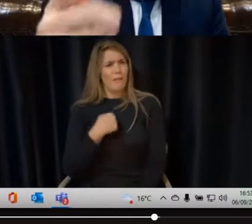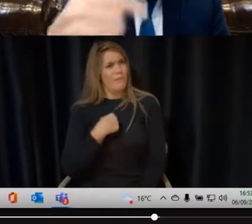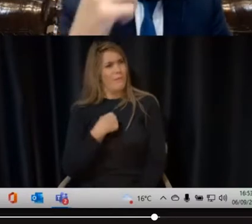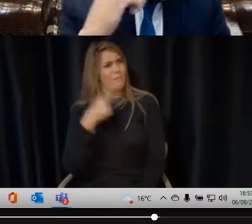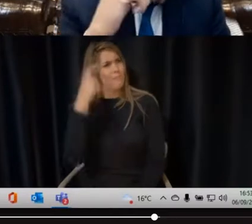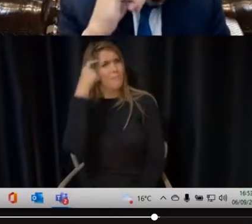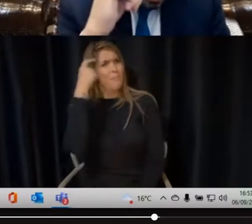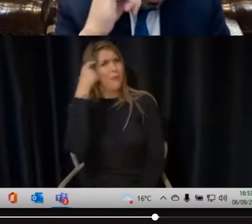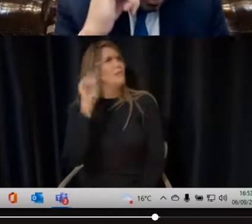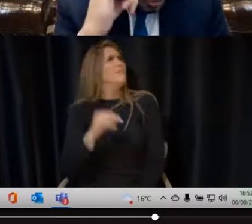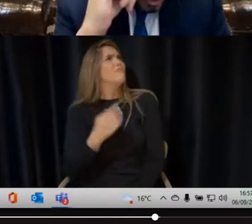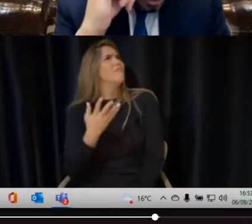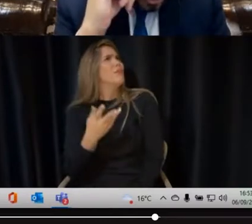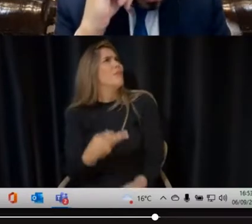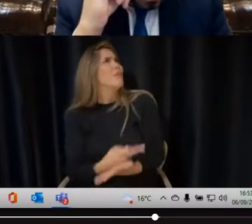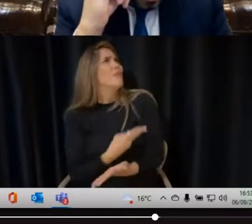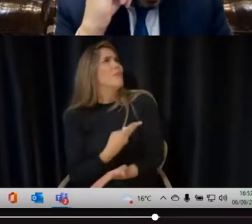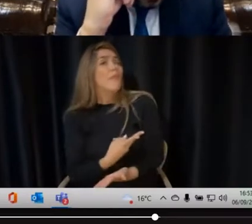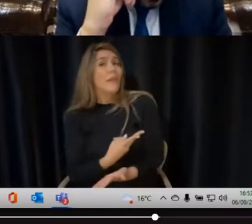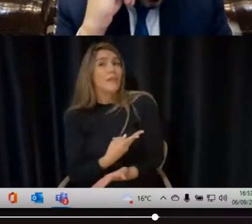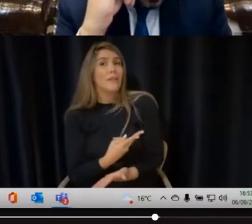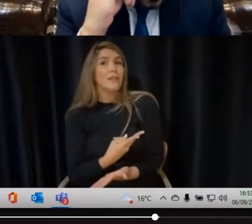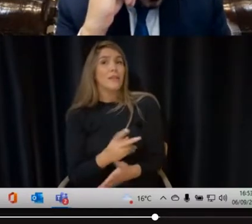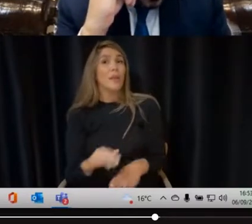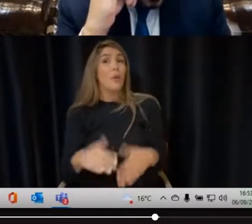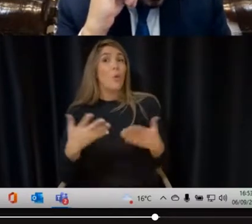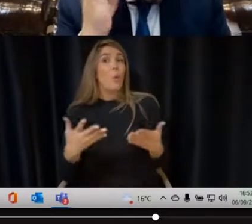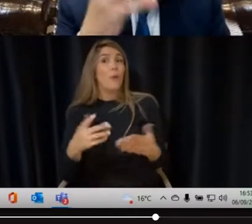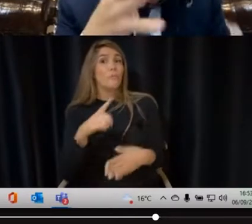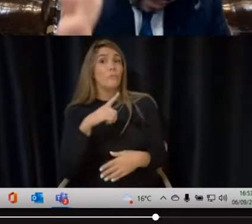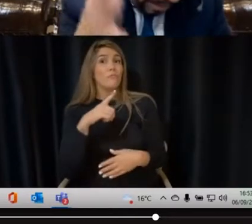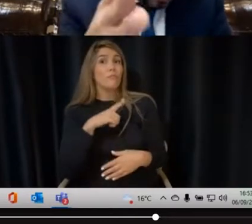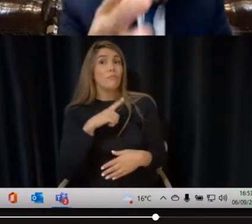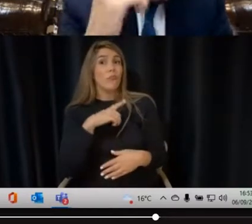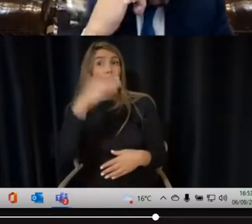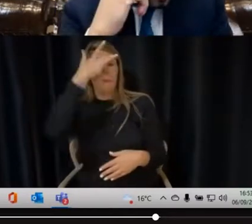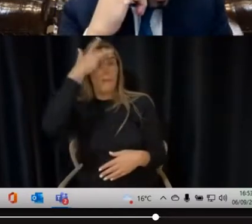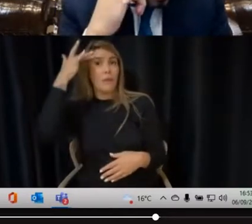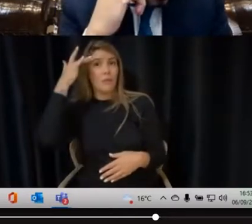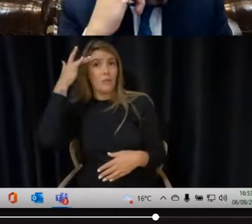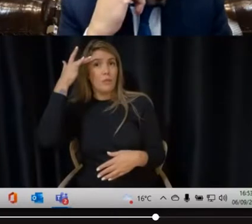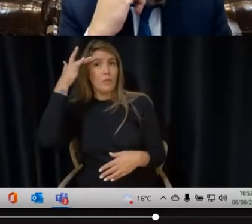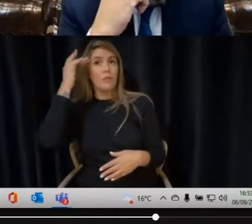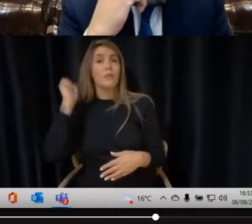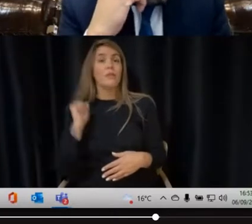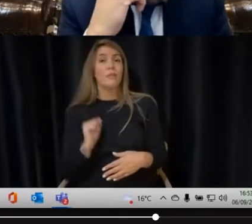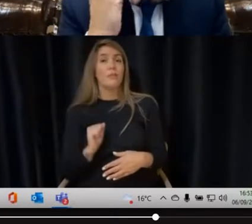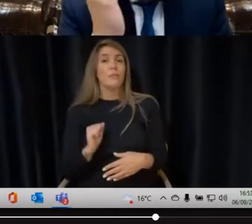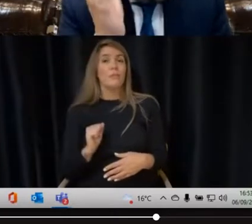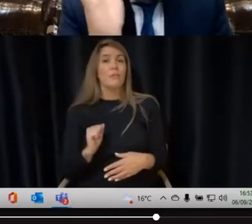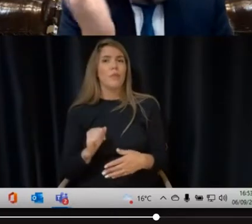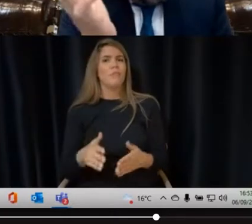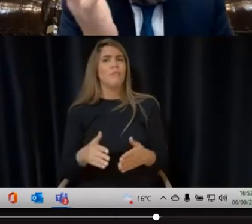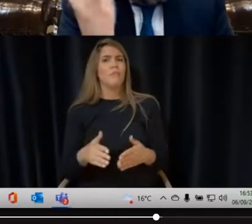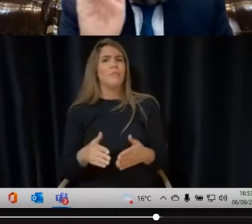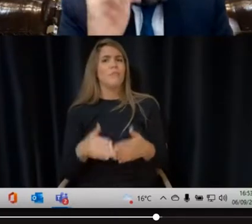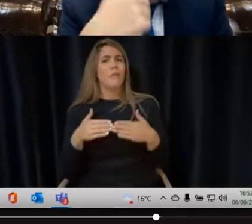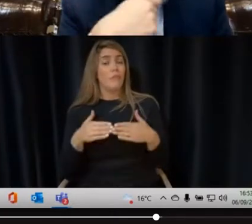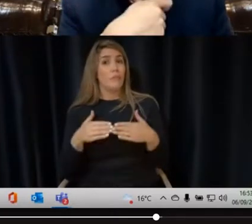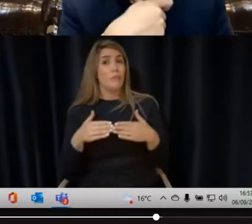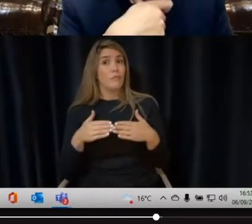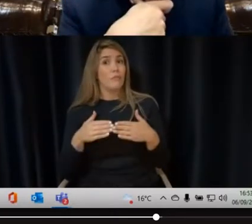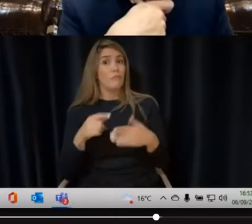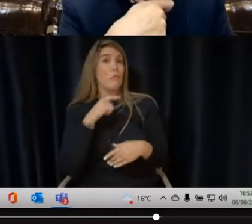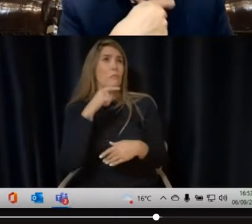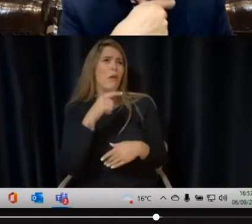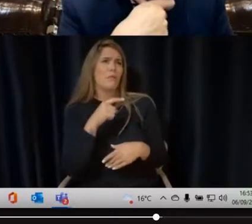o que acontece? Quando tem gente na família que... Eu vou ler a pergunta da Lucila, por favor. Uma dúvida boba, que não é